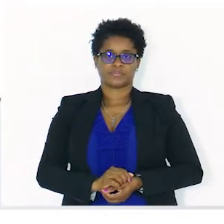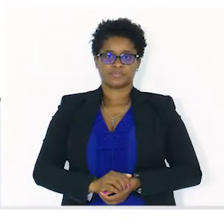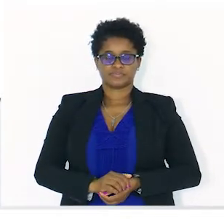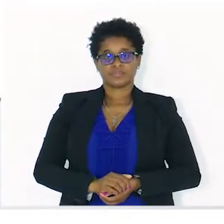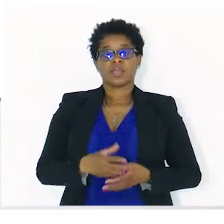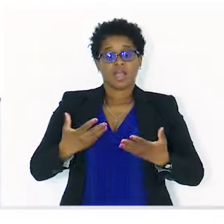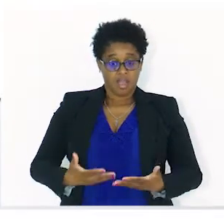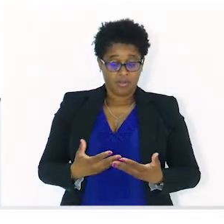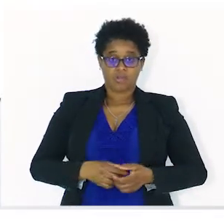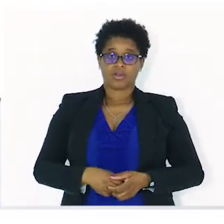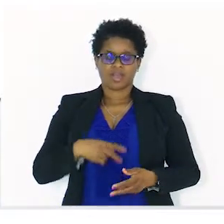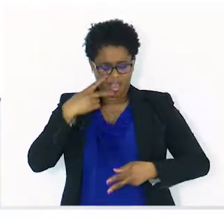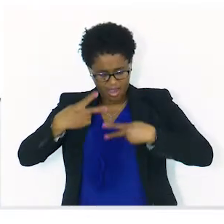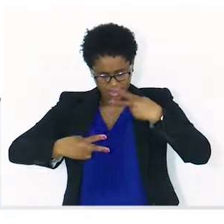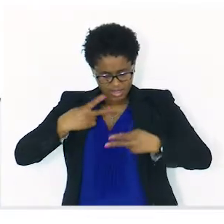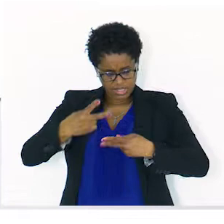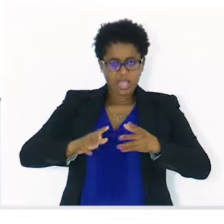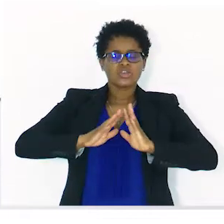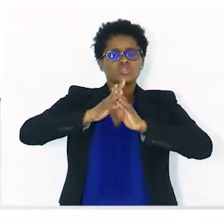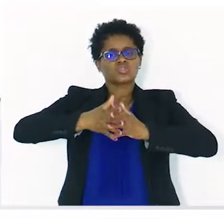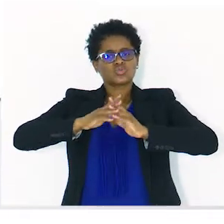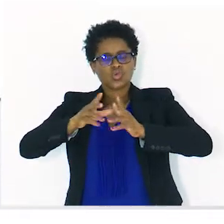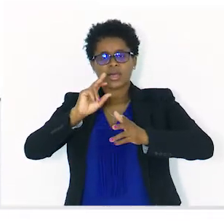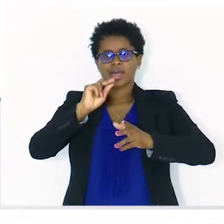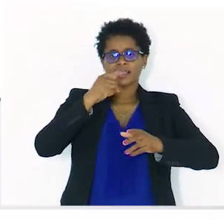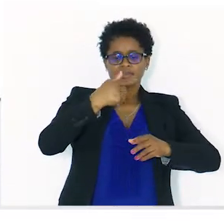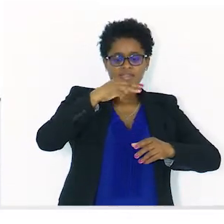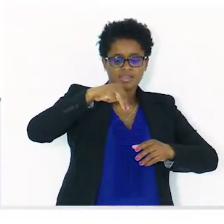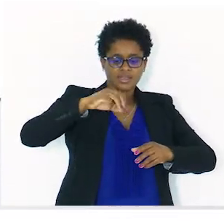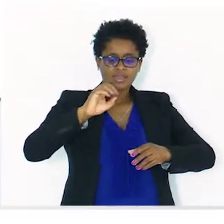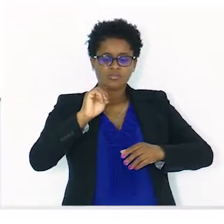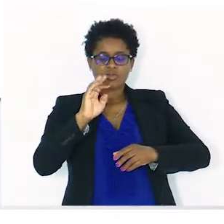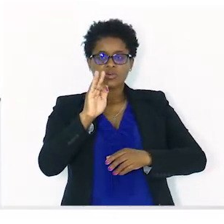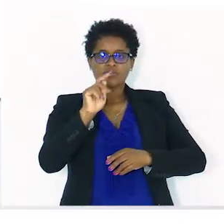Então, vamos agora analisar a estrutura da atmosfera.